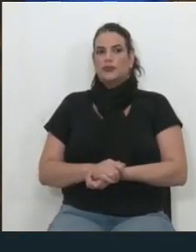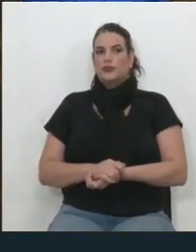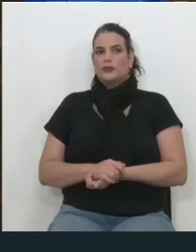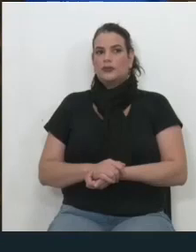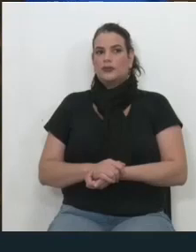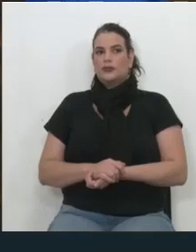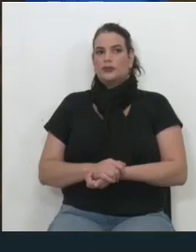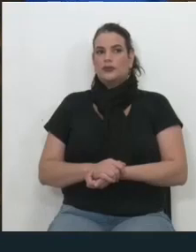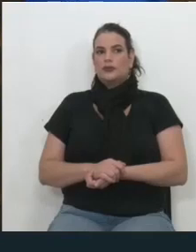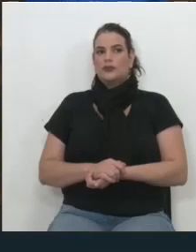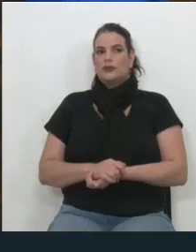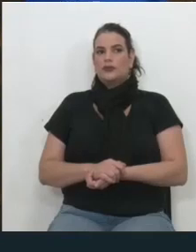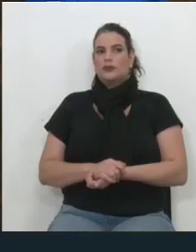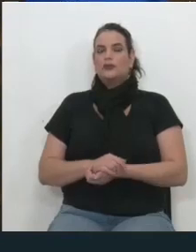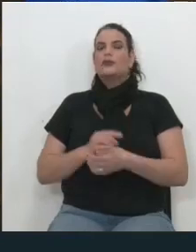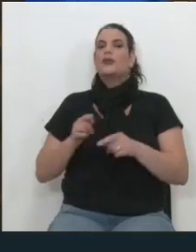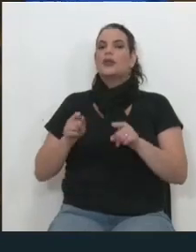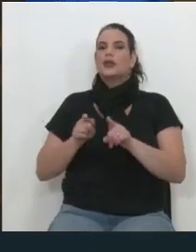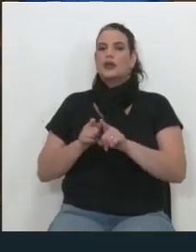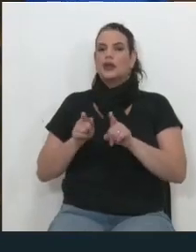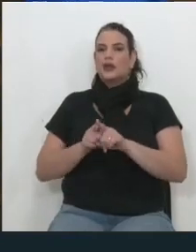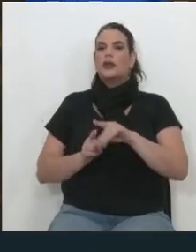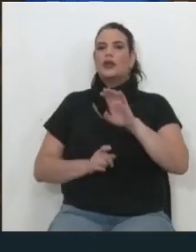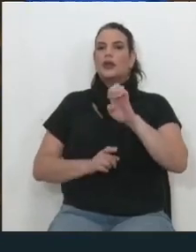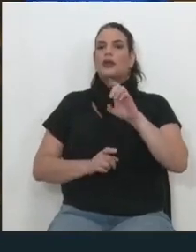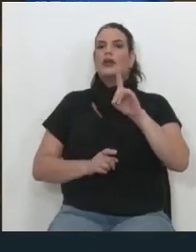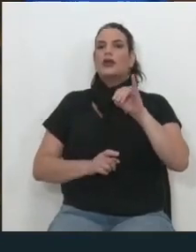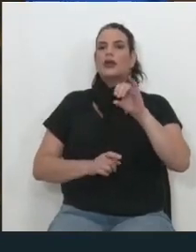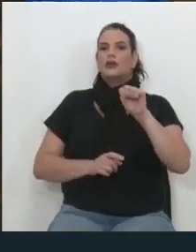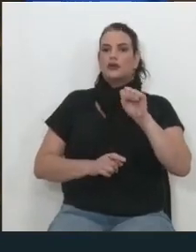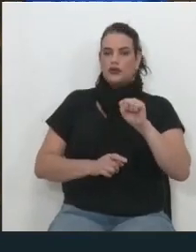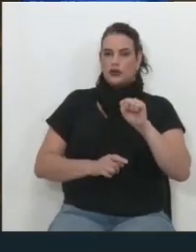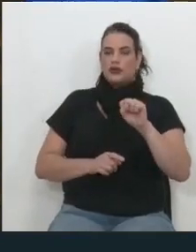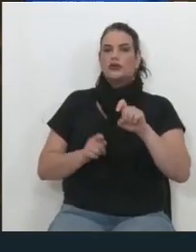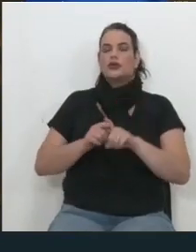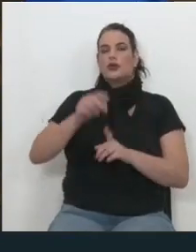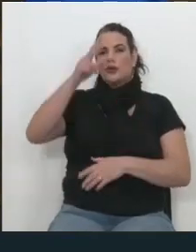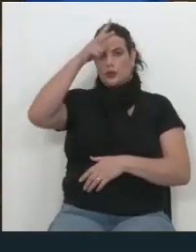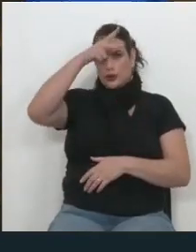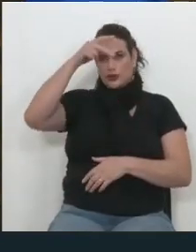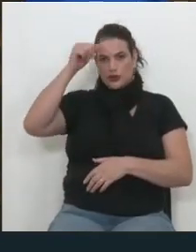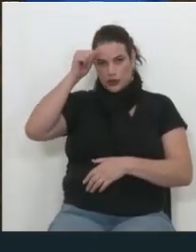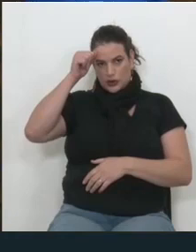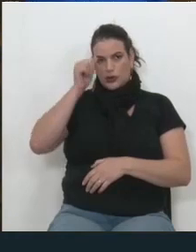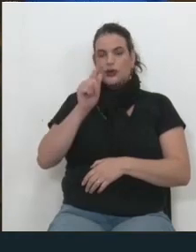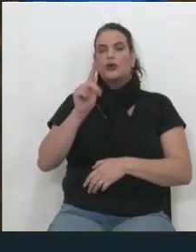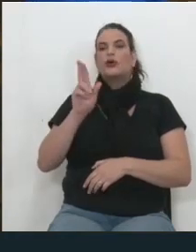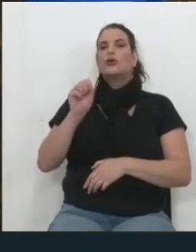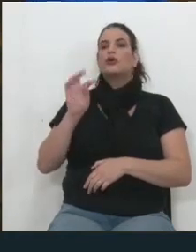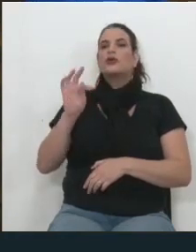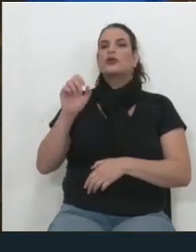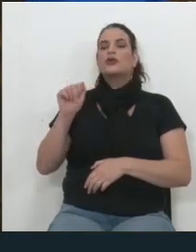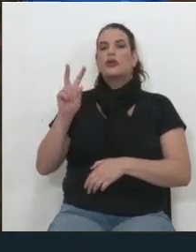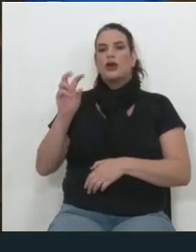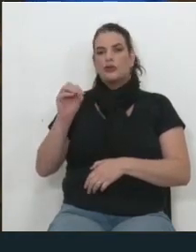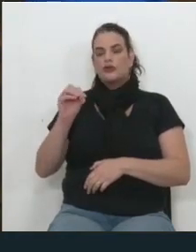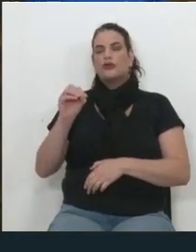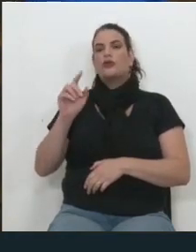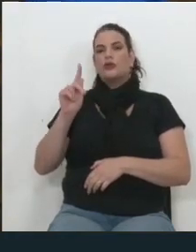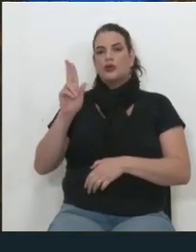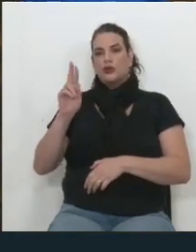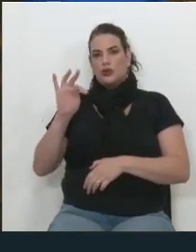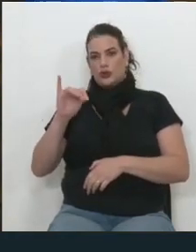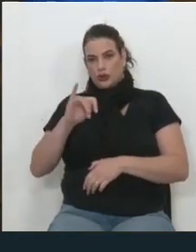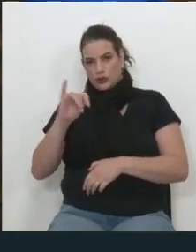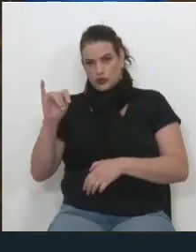Quero informar aos senhores edis que o senhor prefeito Gustavo Henrique Costa Gucci